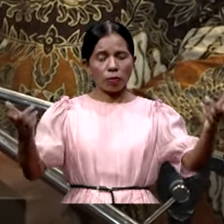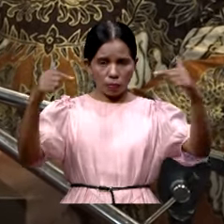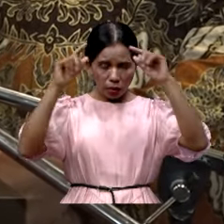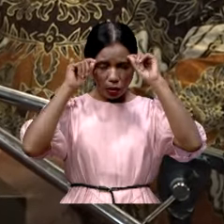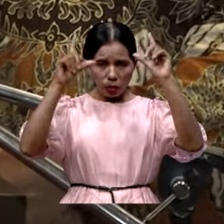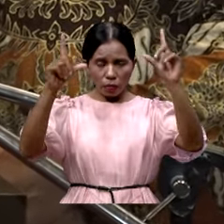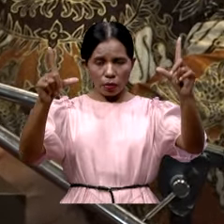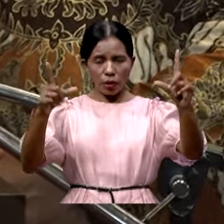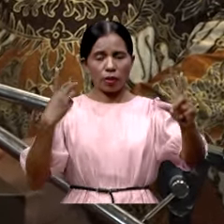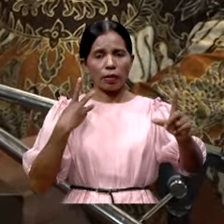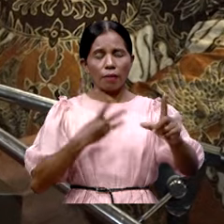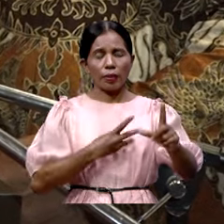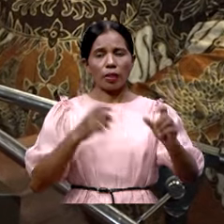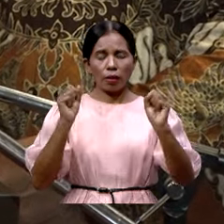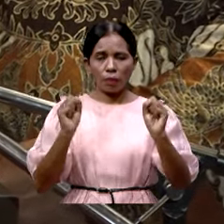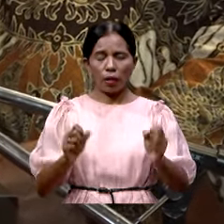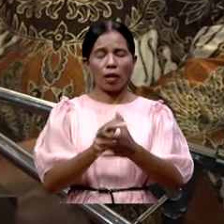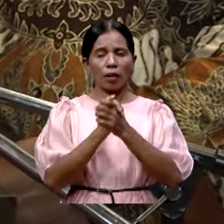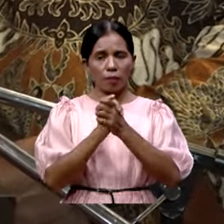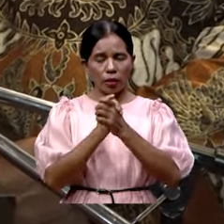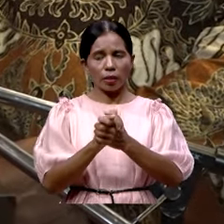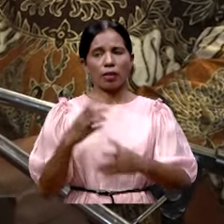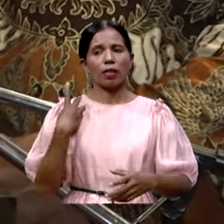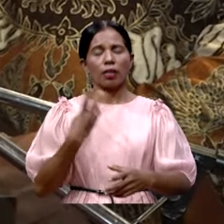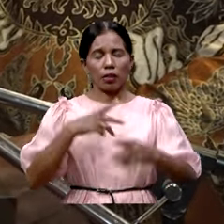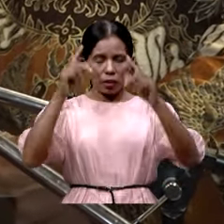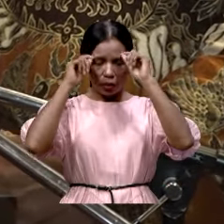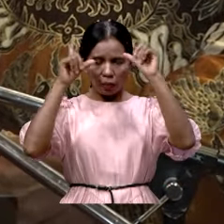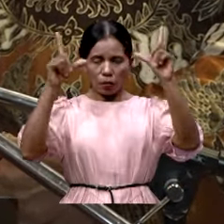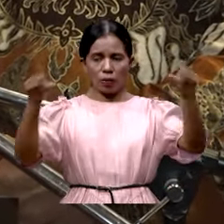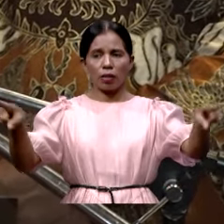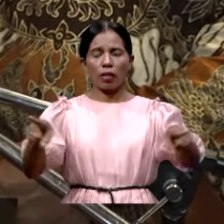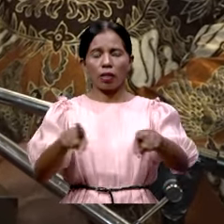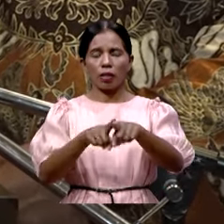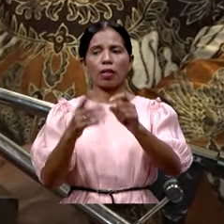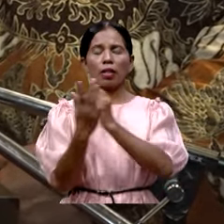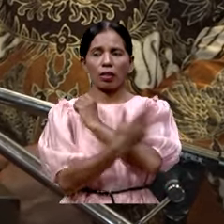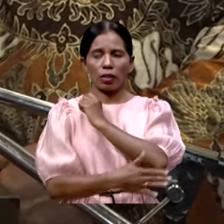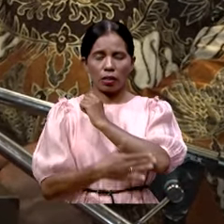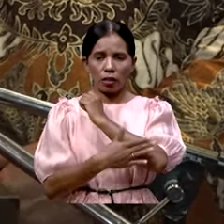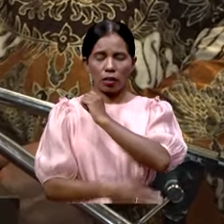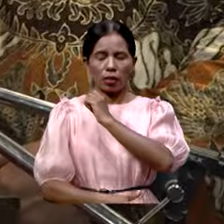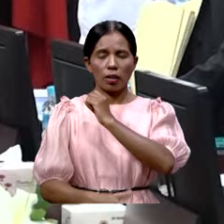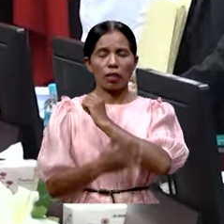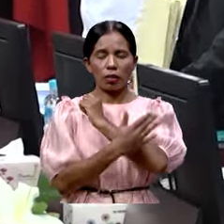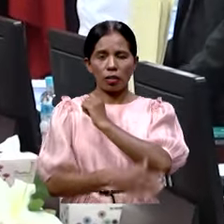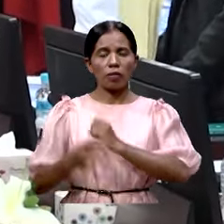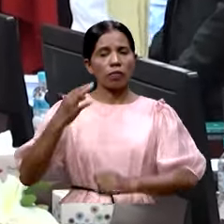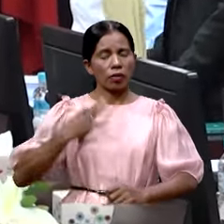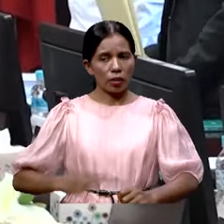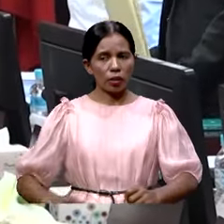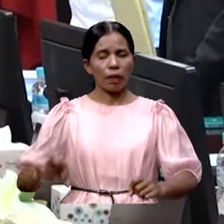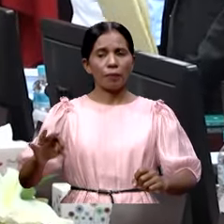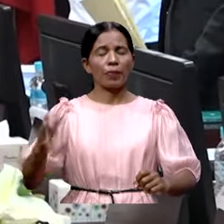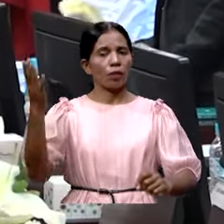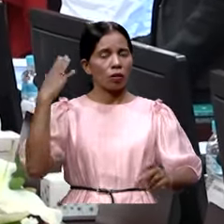ita consagre litoan, hametin litoan, Timor-Leste, nuda, rai e da terra fraternidade. Antes, né,